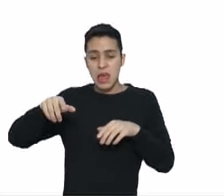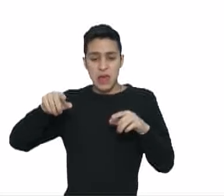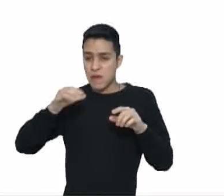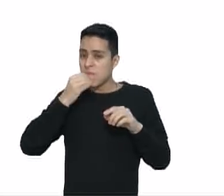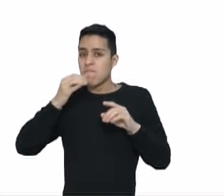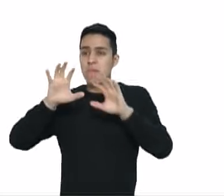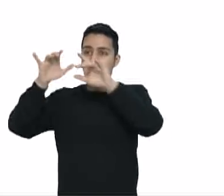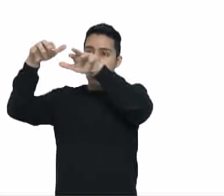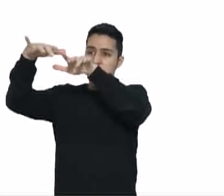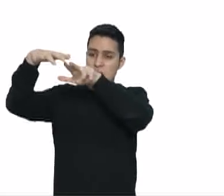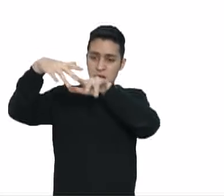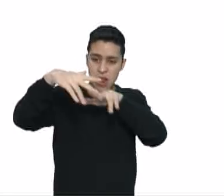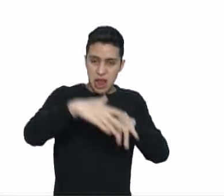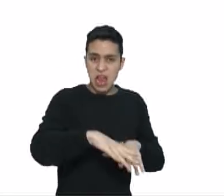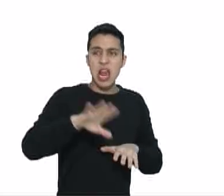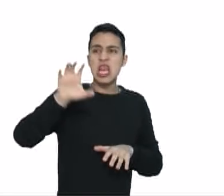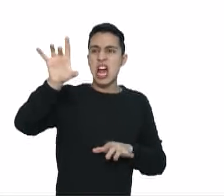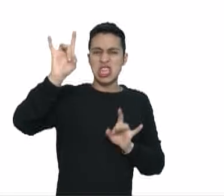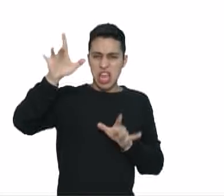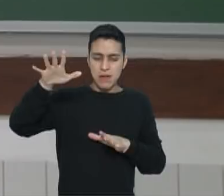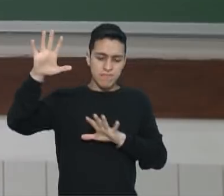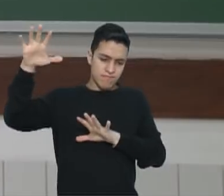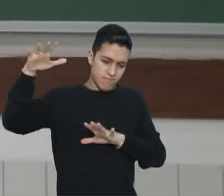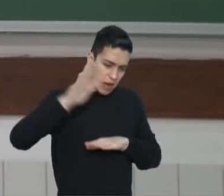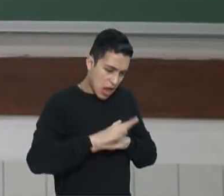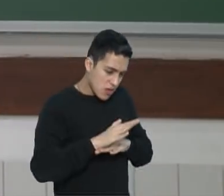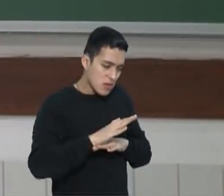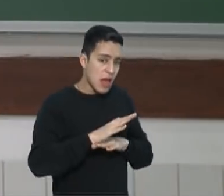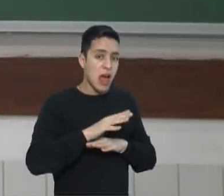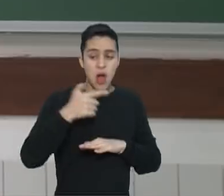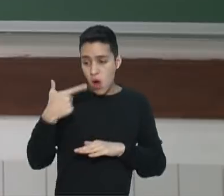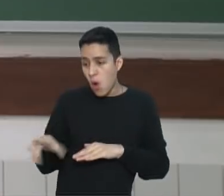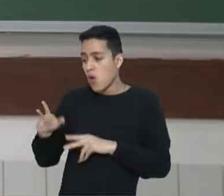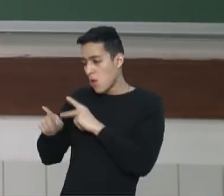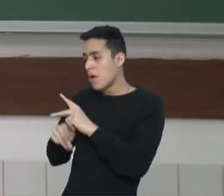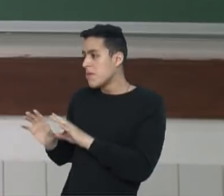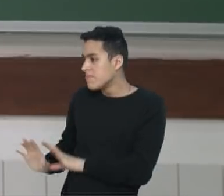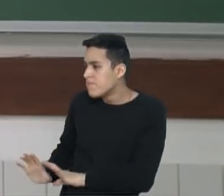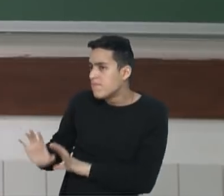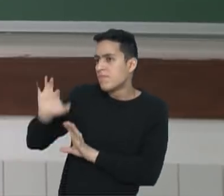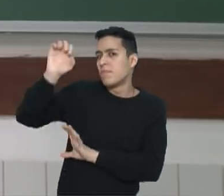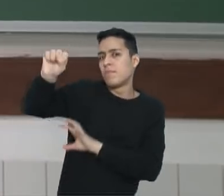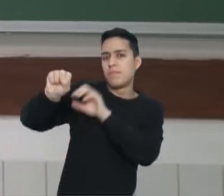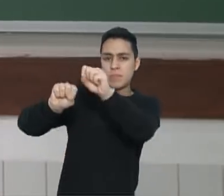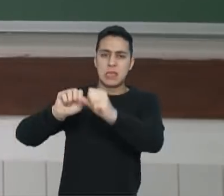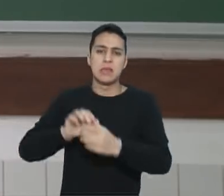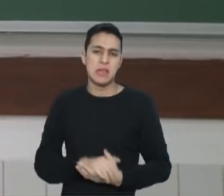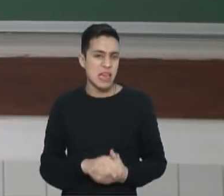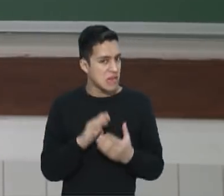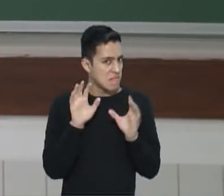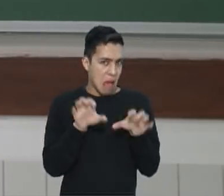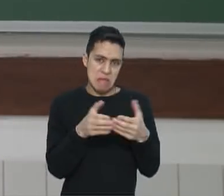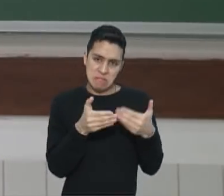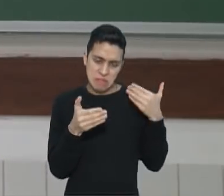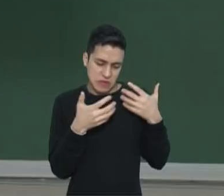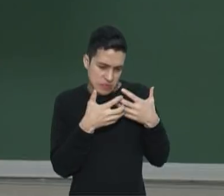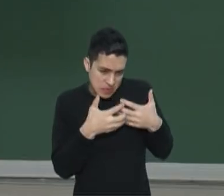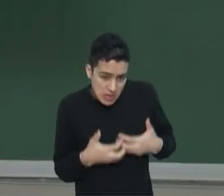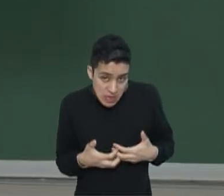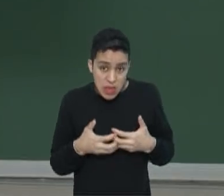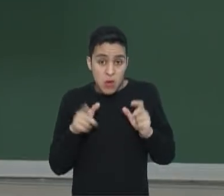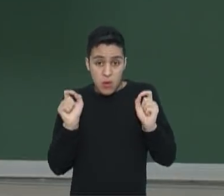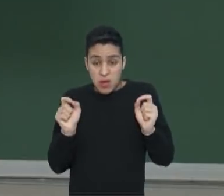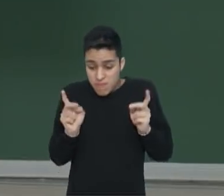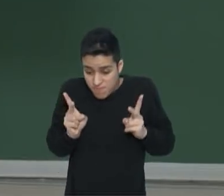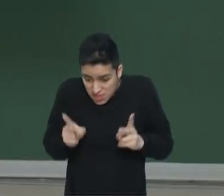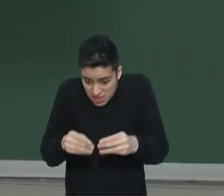quer dizer, os saxões deixaram seu território para ajudar os lombardos, já os francos tomaram os territórios dos saxões. E era assim que funcionava. Para você manter